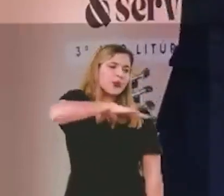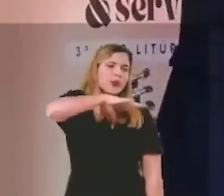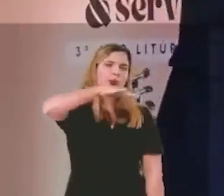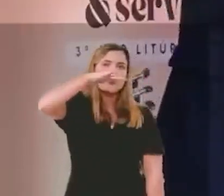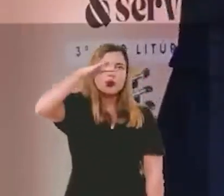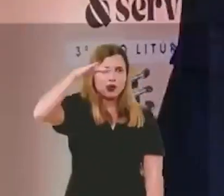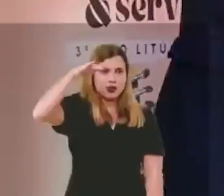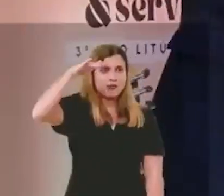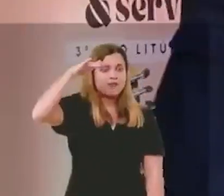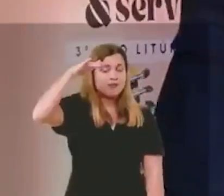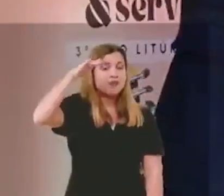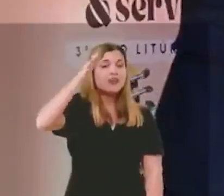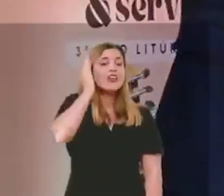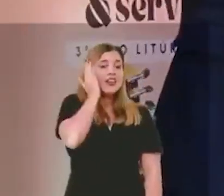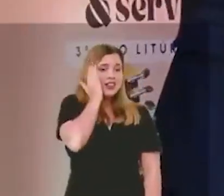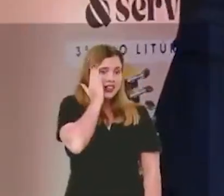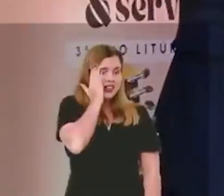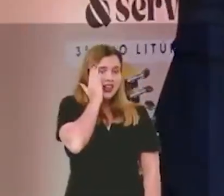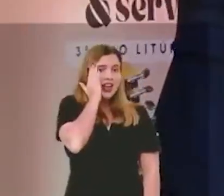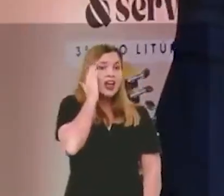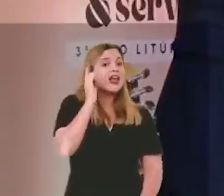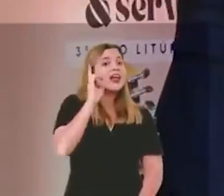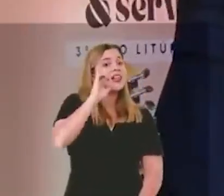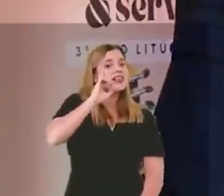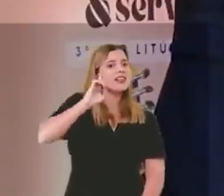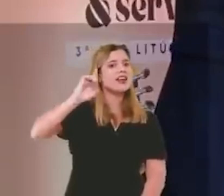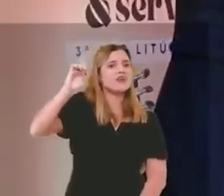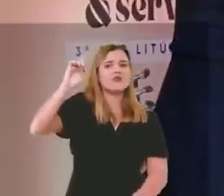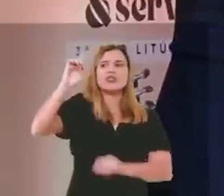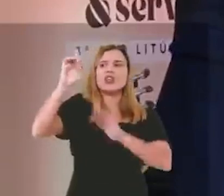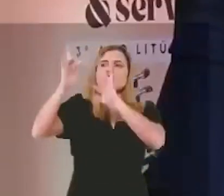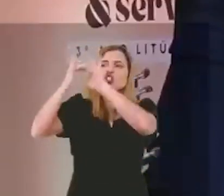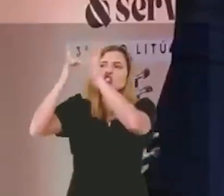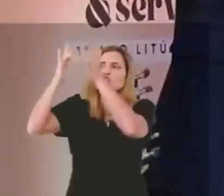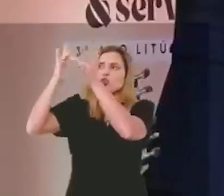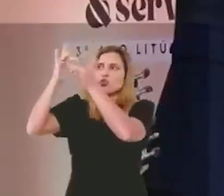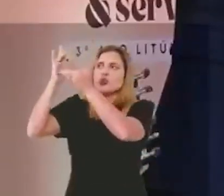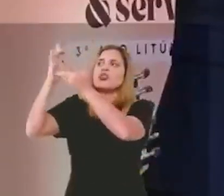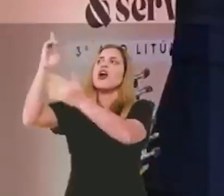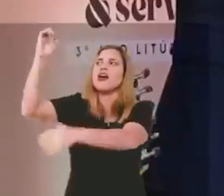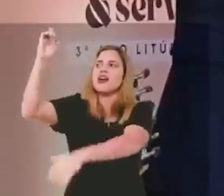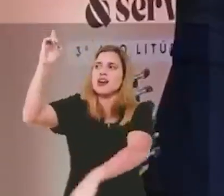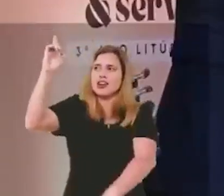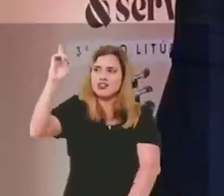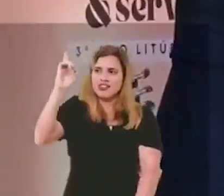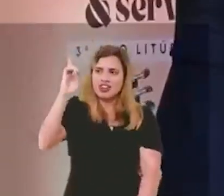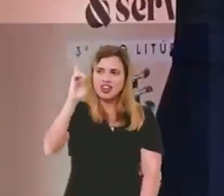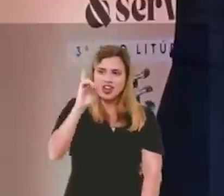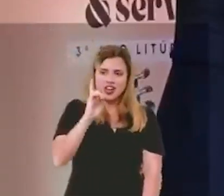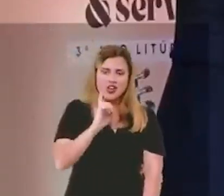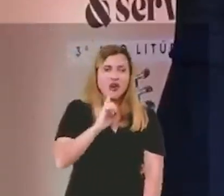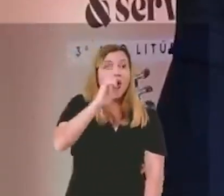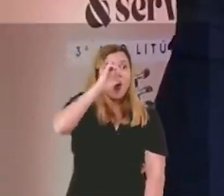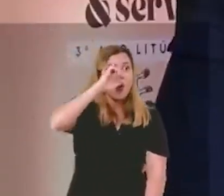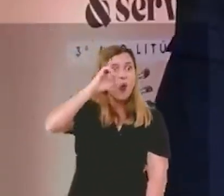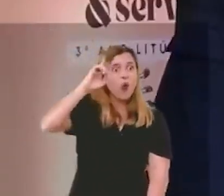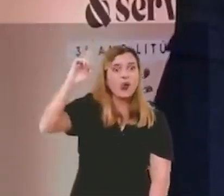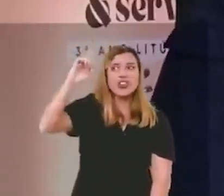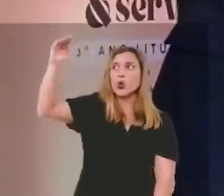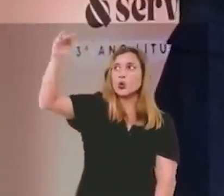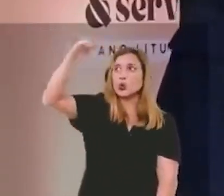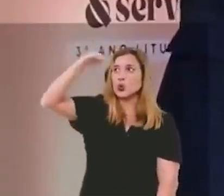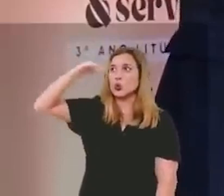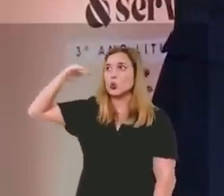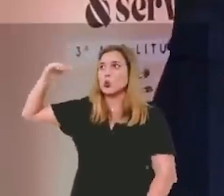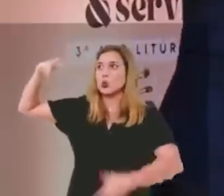Deus, infinito, imenso, eterno, imutável, onipotente, onipresente, onisciente,